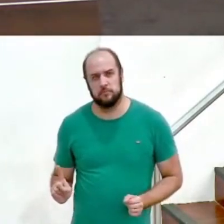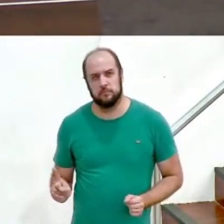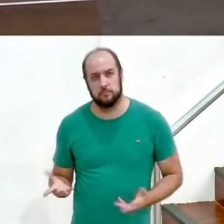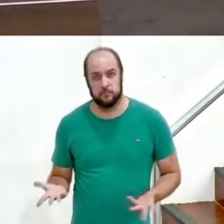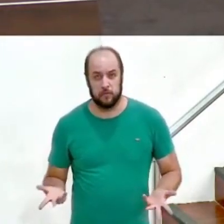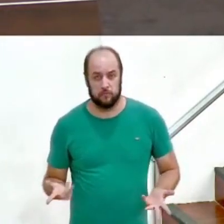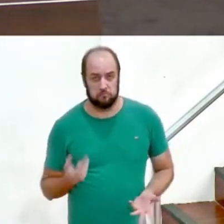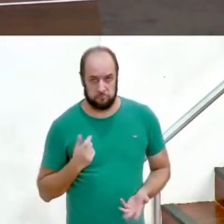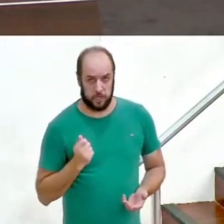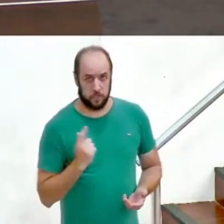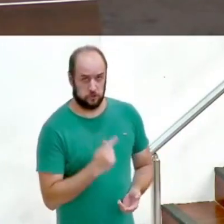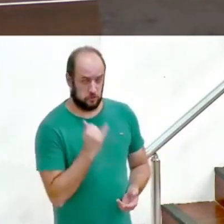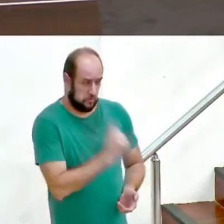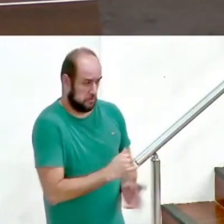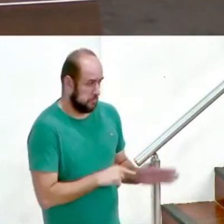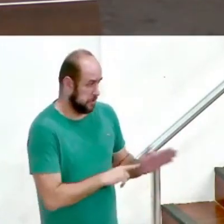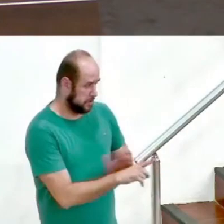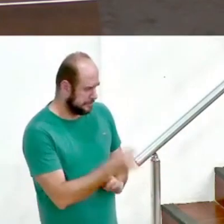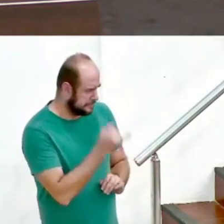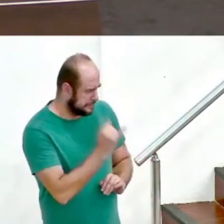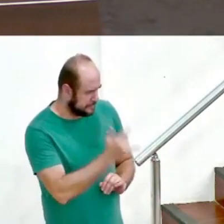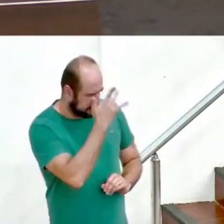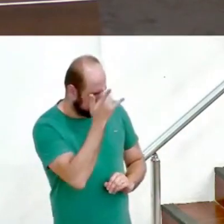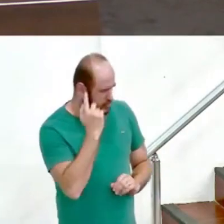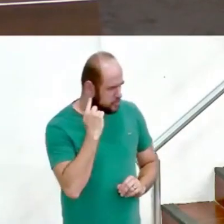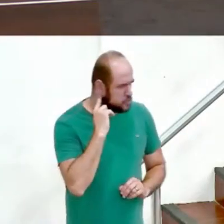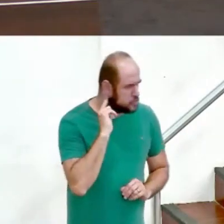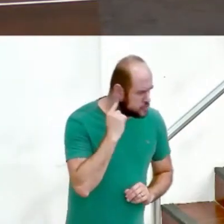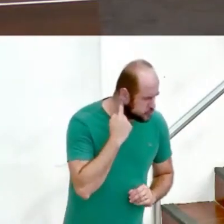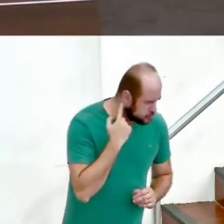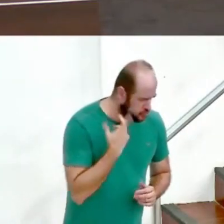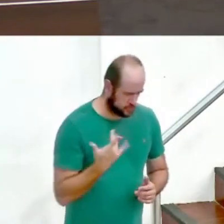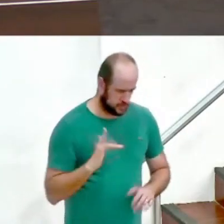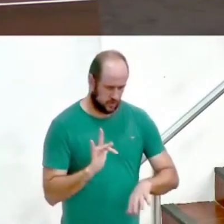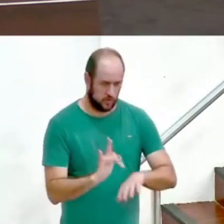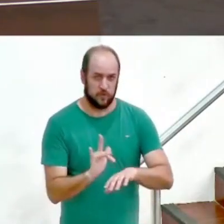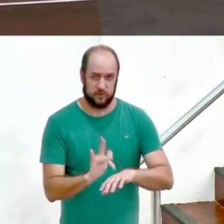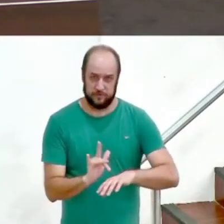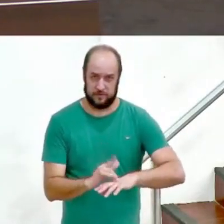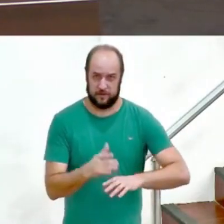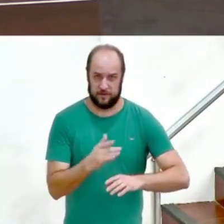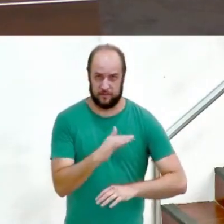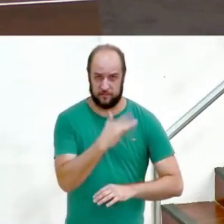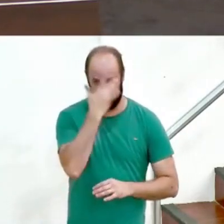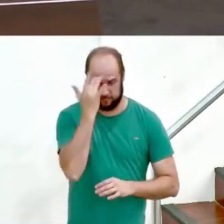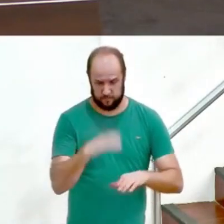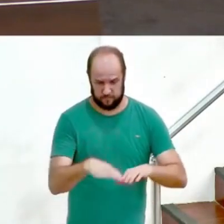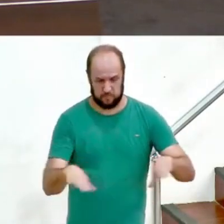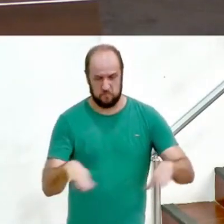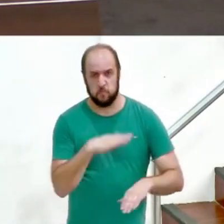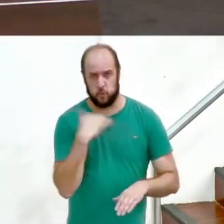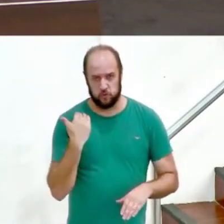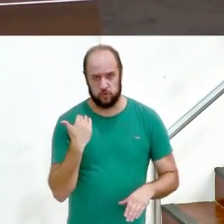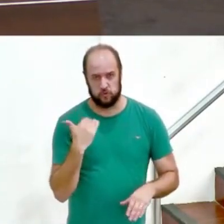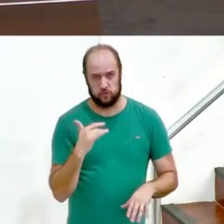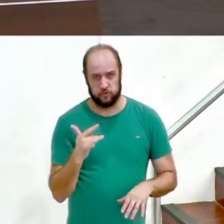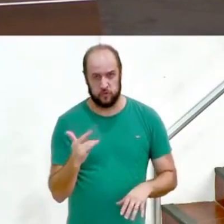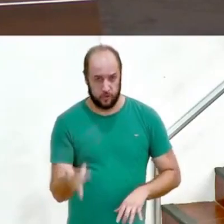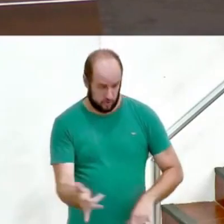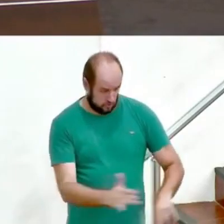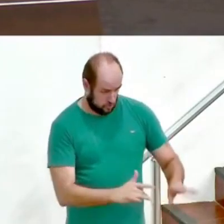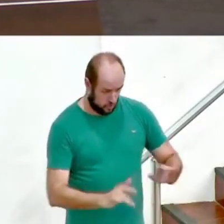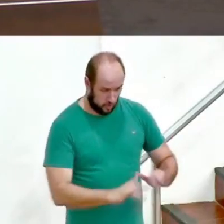Então Ageu perguntou: se alguém que se tornou impuro pelo contato com um cadáver tocar em qualquer dessas